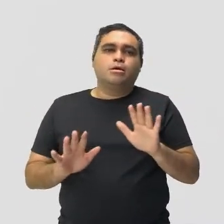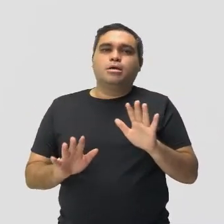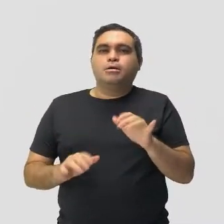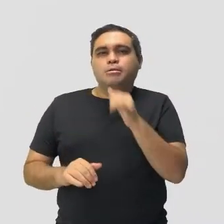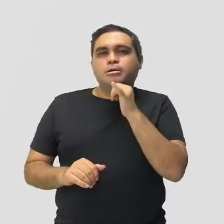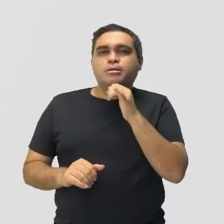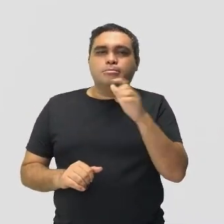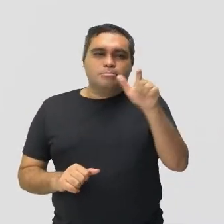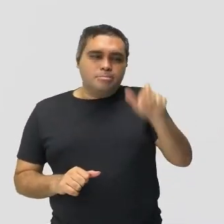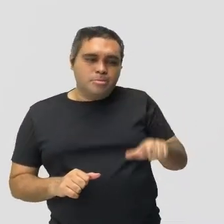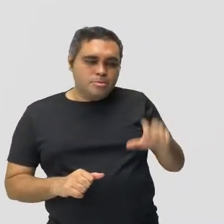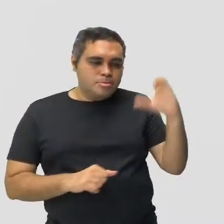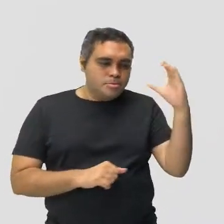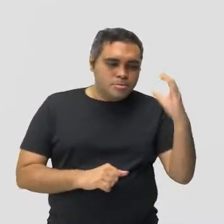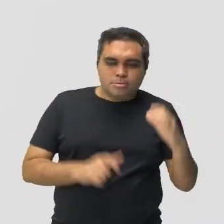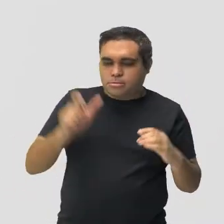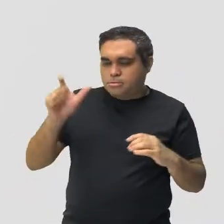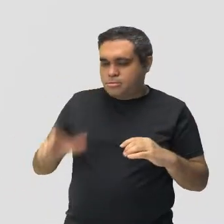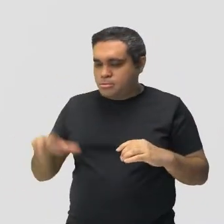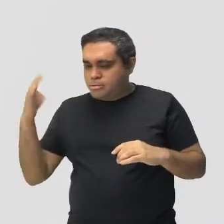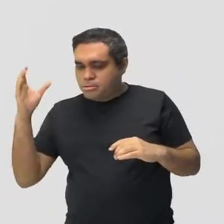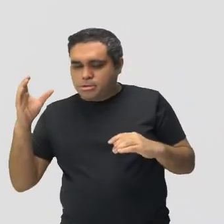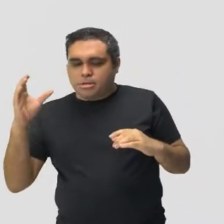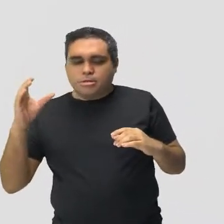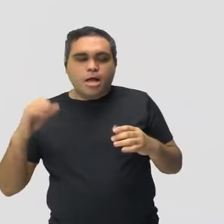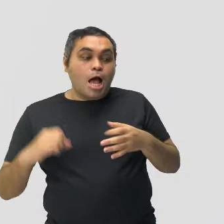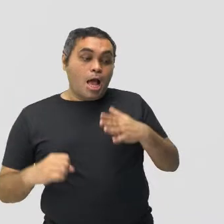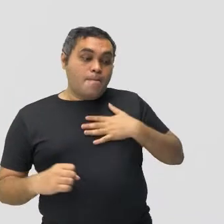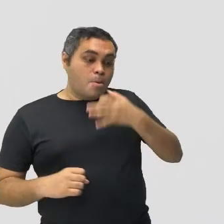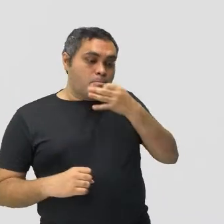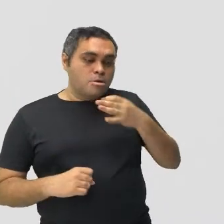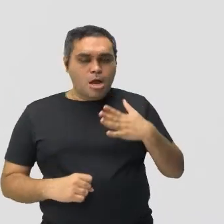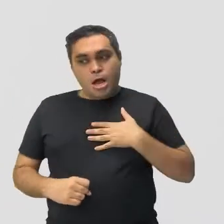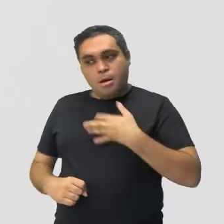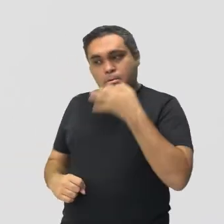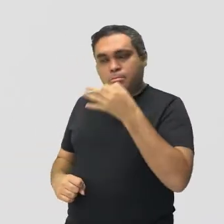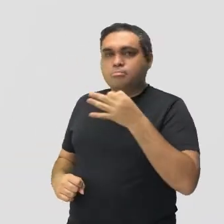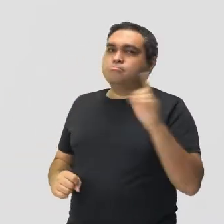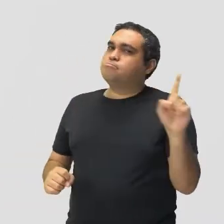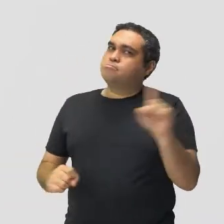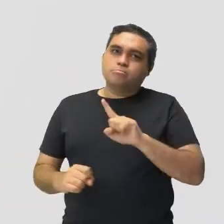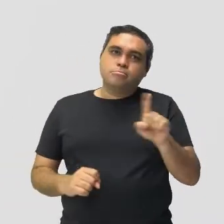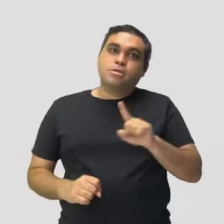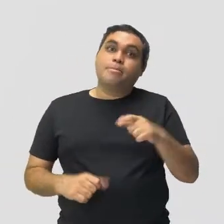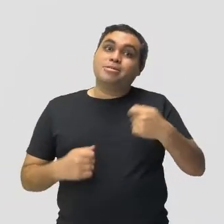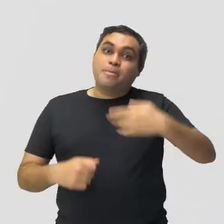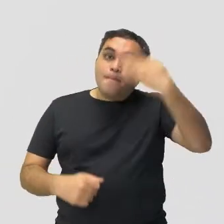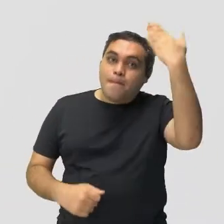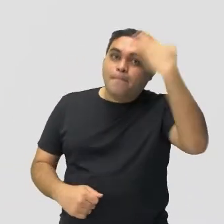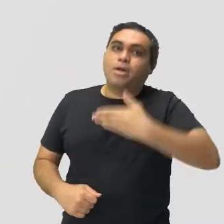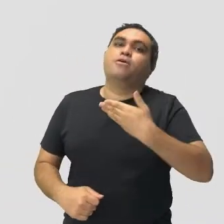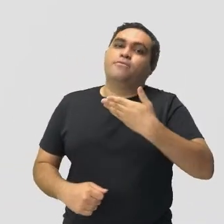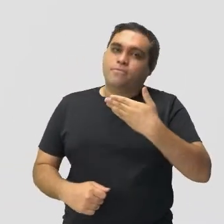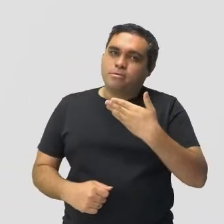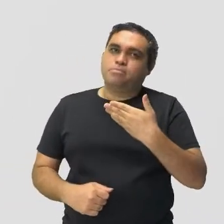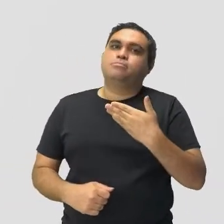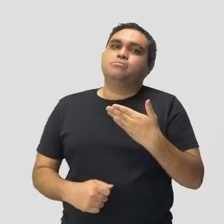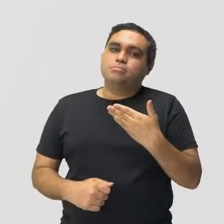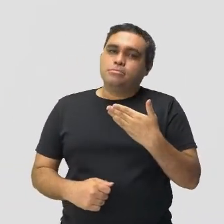outro cientista. Mas ela tem que ser comprovada e ela tem que ser o quê? Ela tem que ser